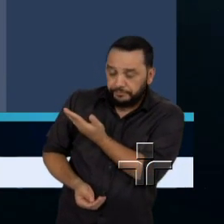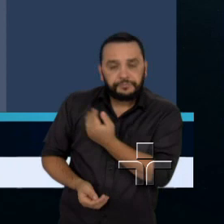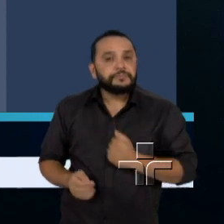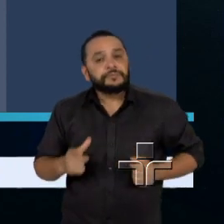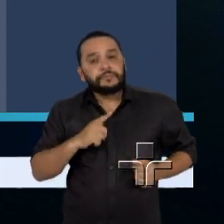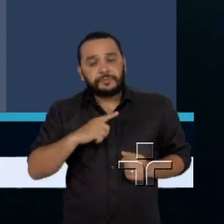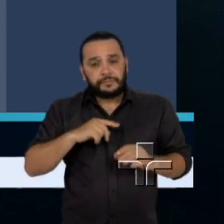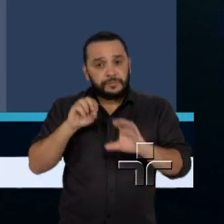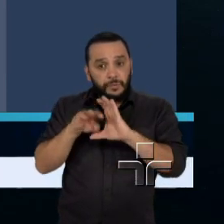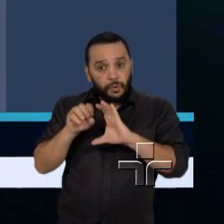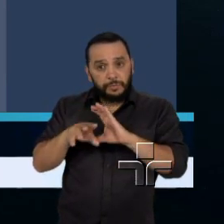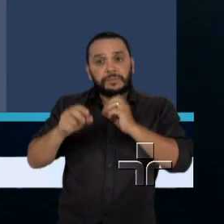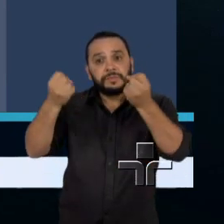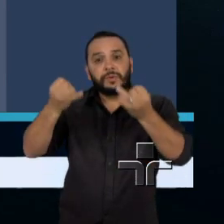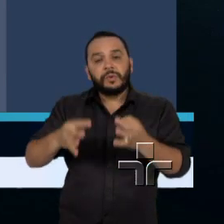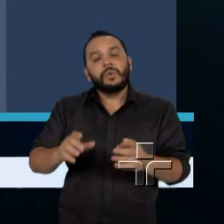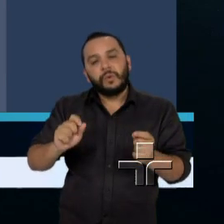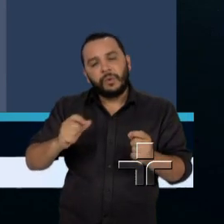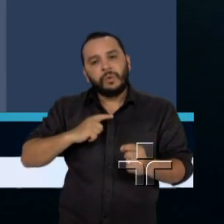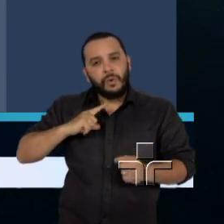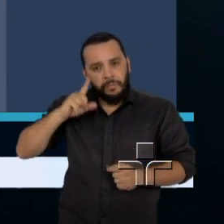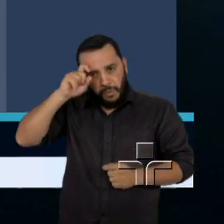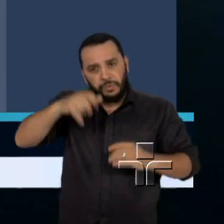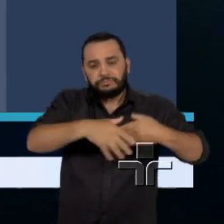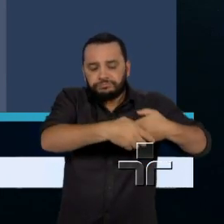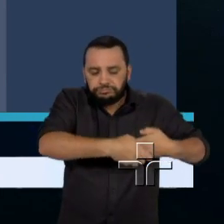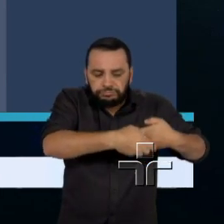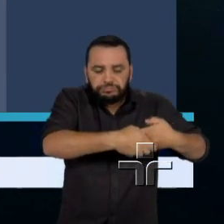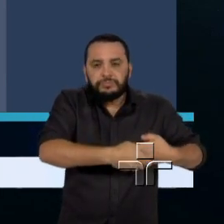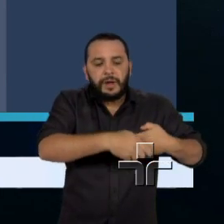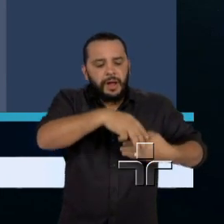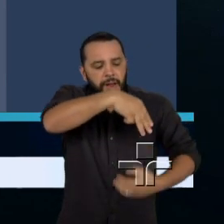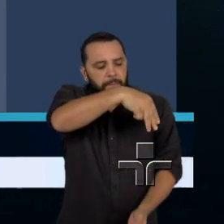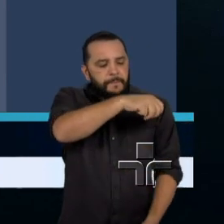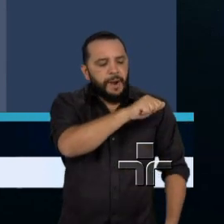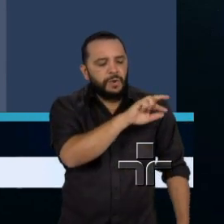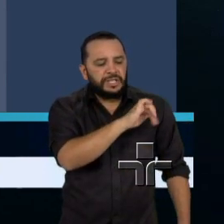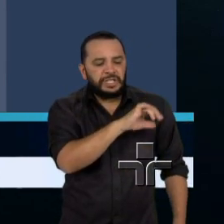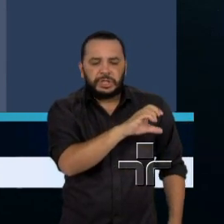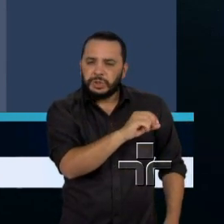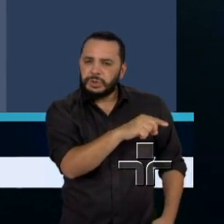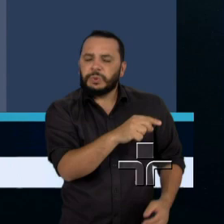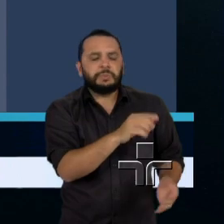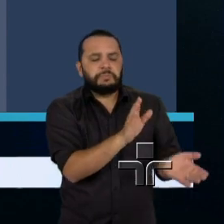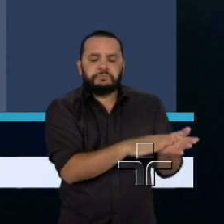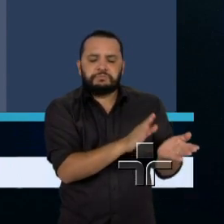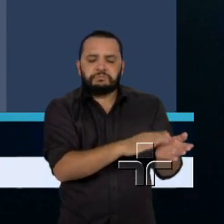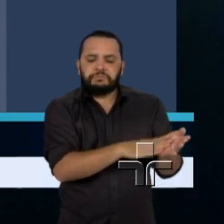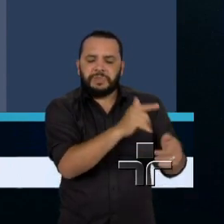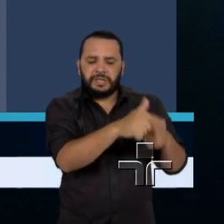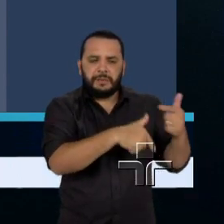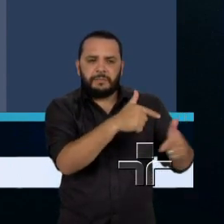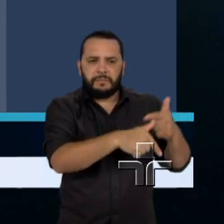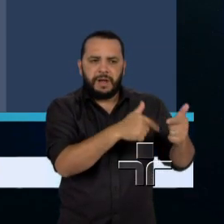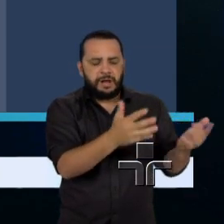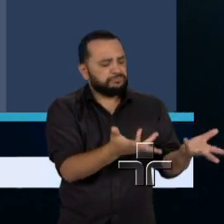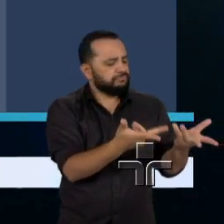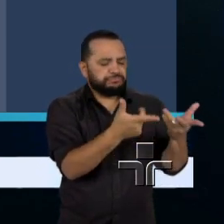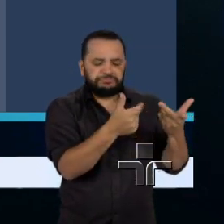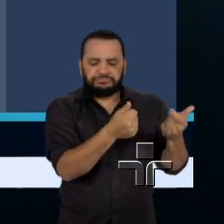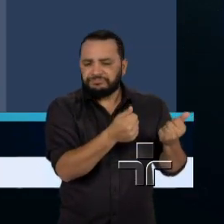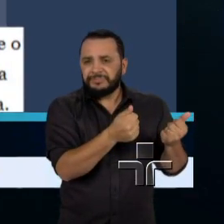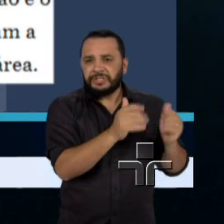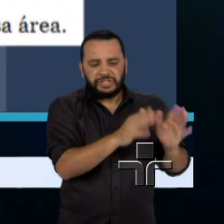fez um cumprimento especial ao diretor Maurício Valeixo pelo trabalho extraordinário à frente da Polícia Federal. No